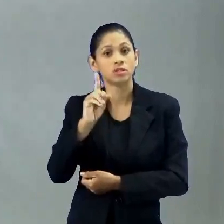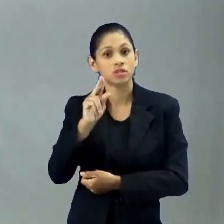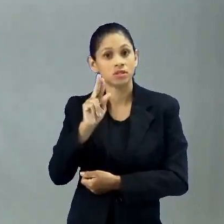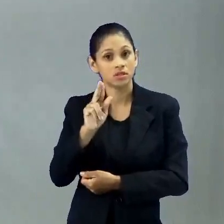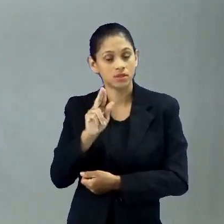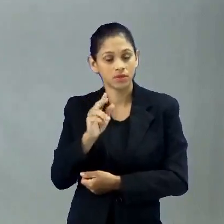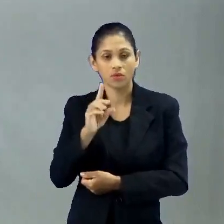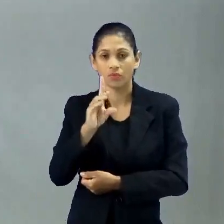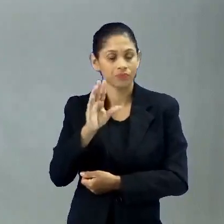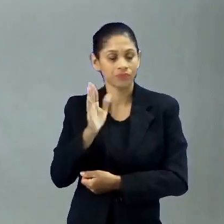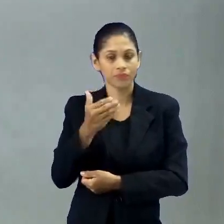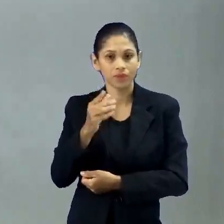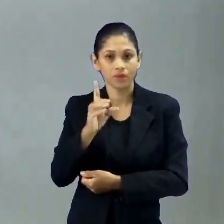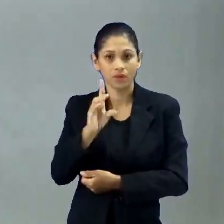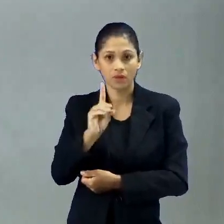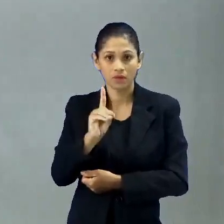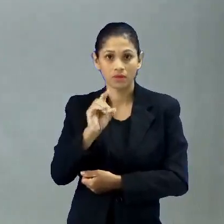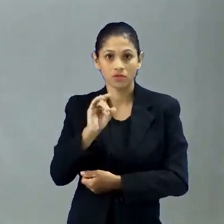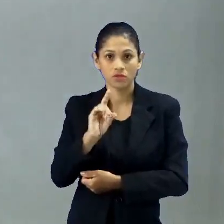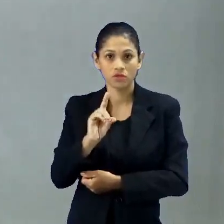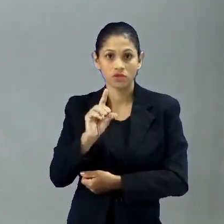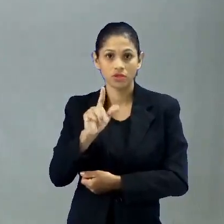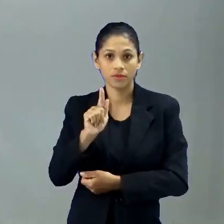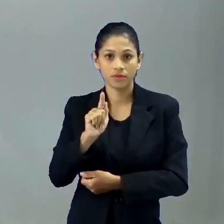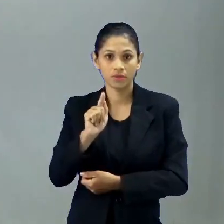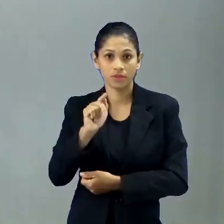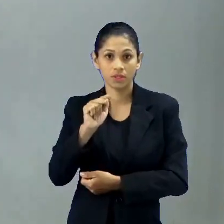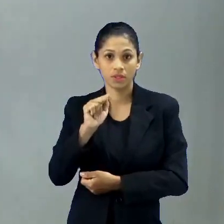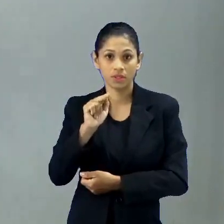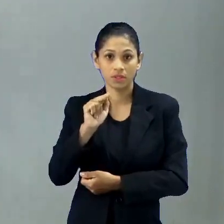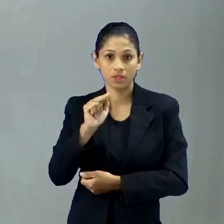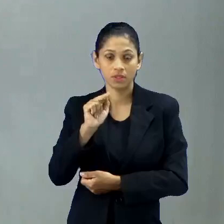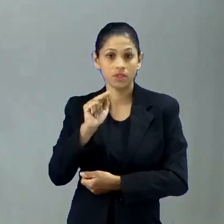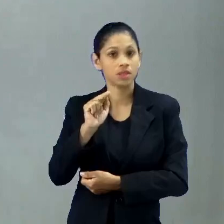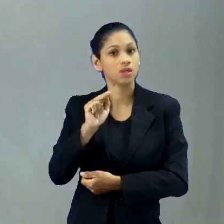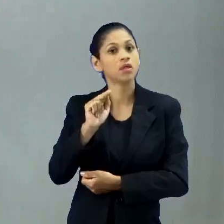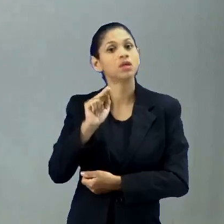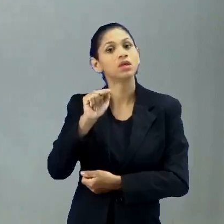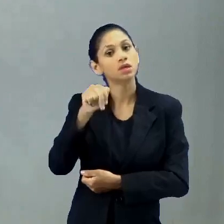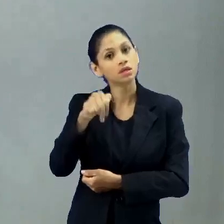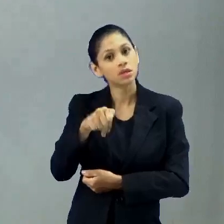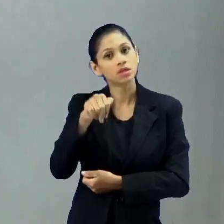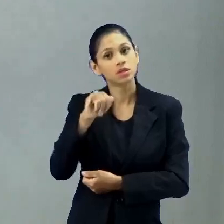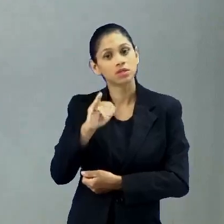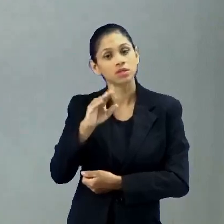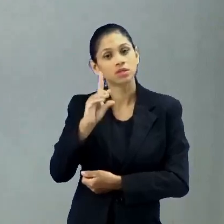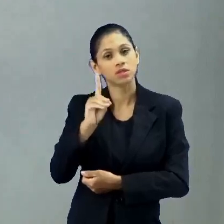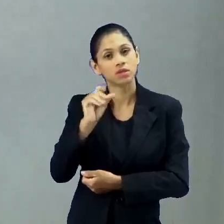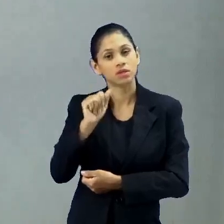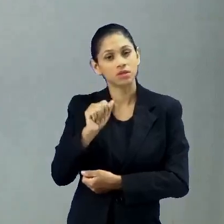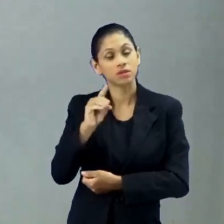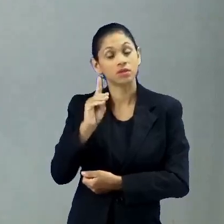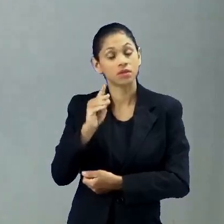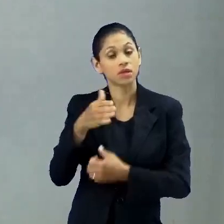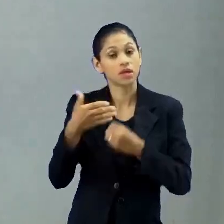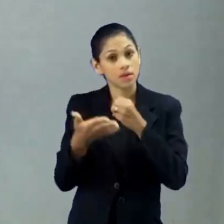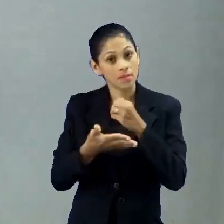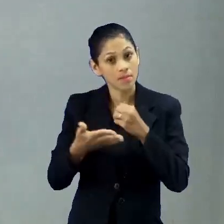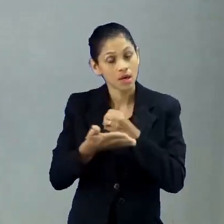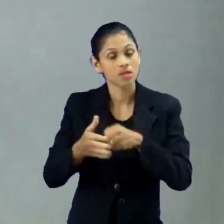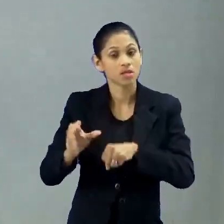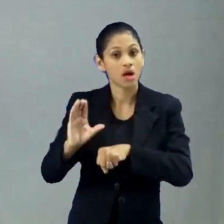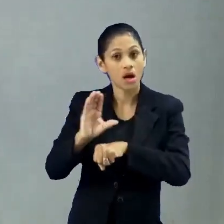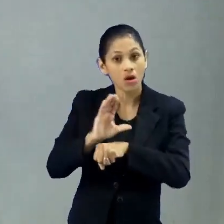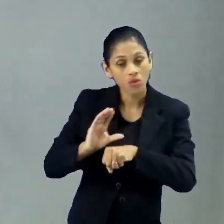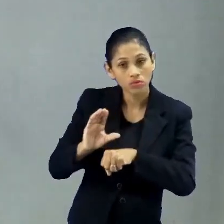além da Declaração Universal de Direitos Humanos, tudo aquilo que está previsto, no caso a Constituição Brasileira de